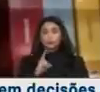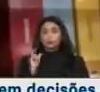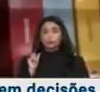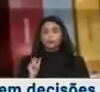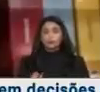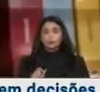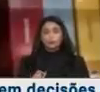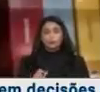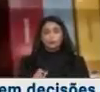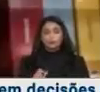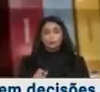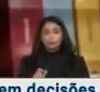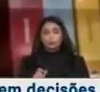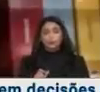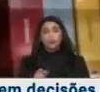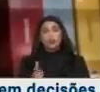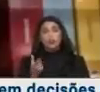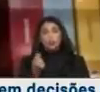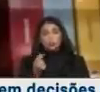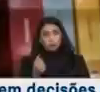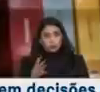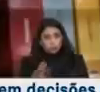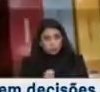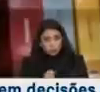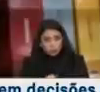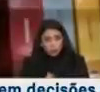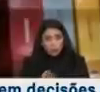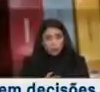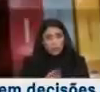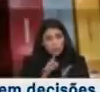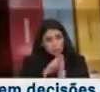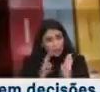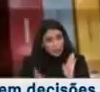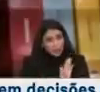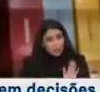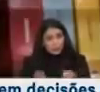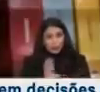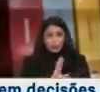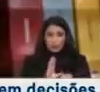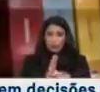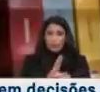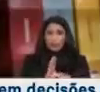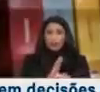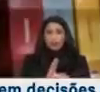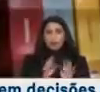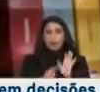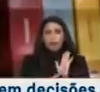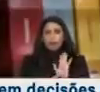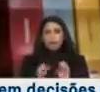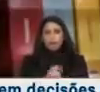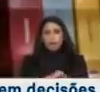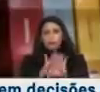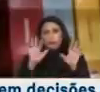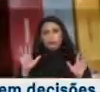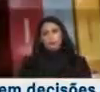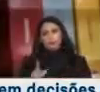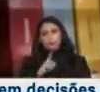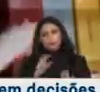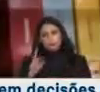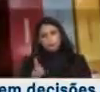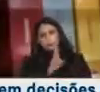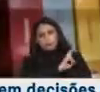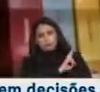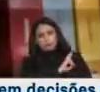de conformação do processo orçamentário as diretrizes constitucionais do planejamento da Transparência e da responsabilidade fiscal